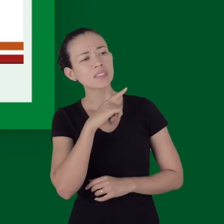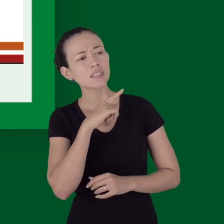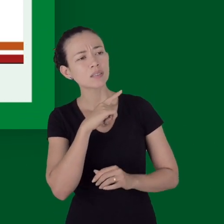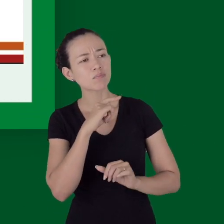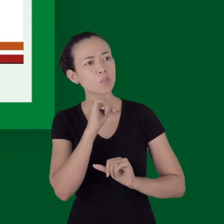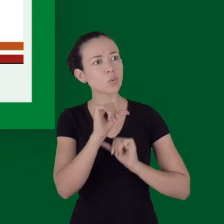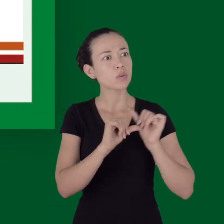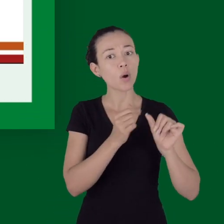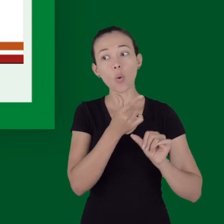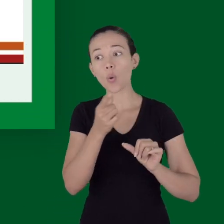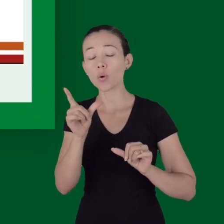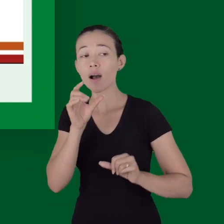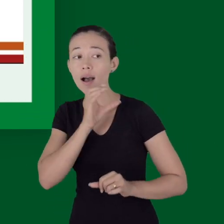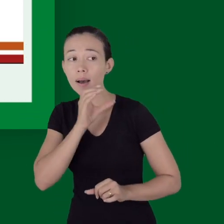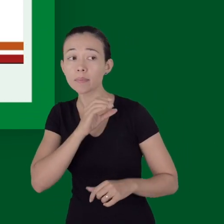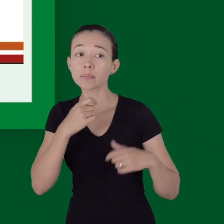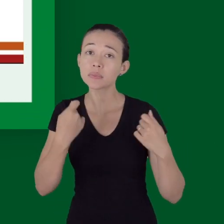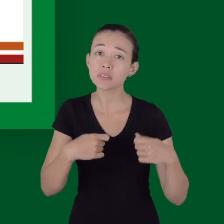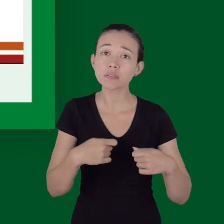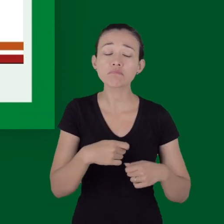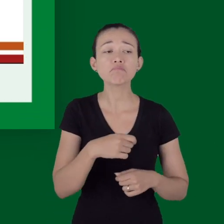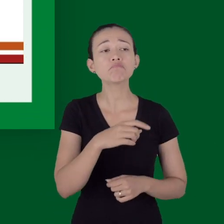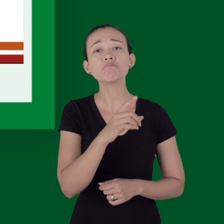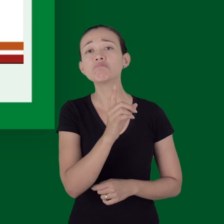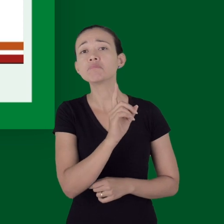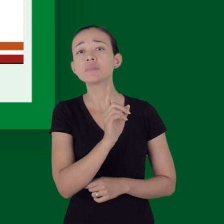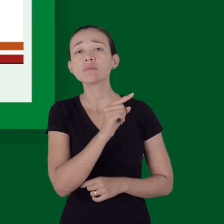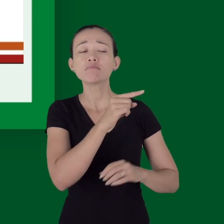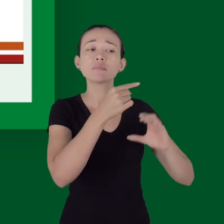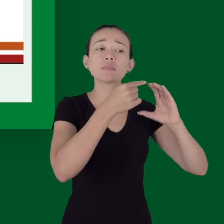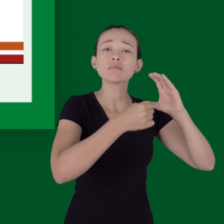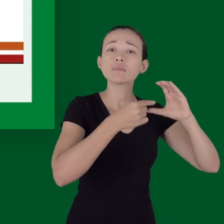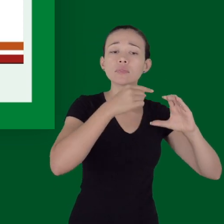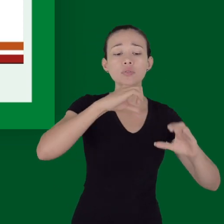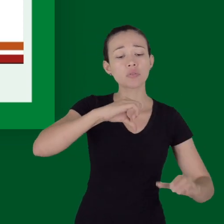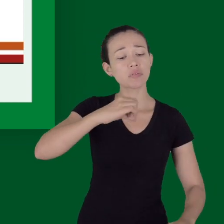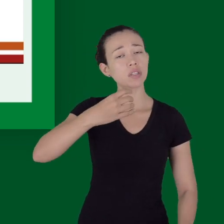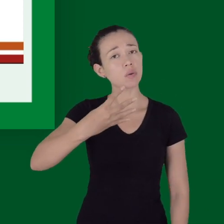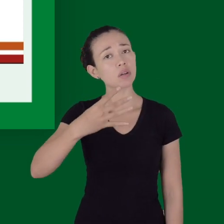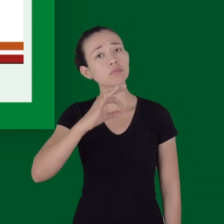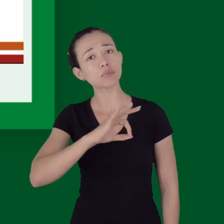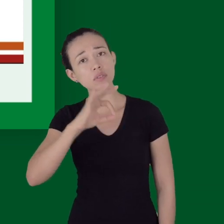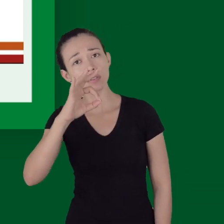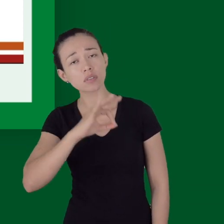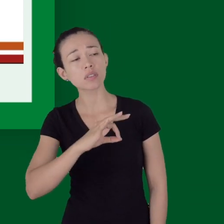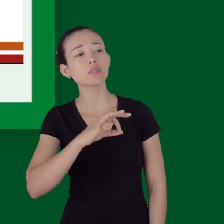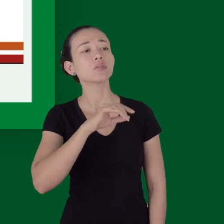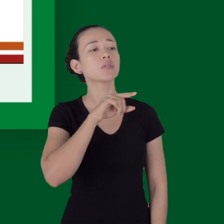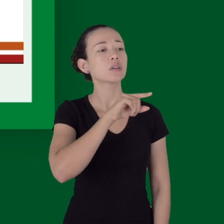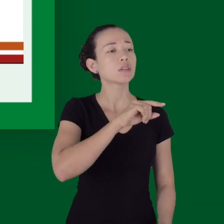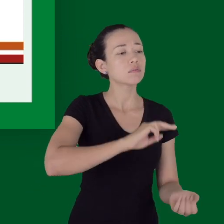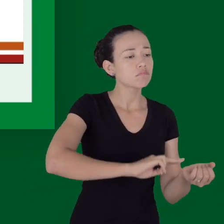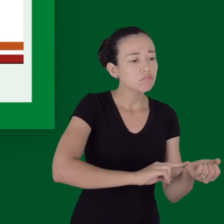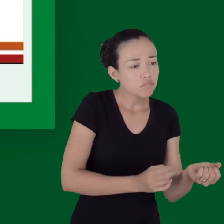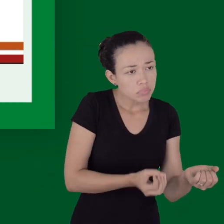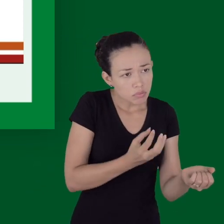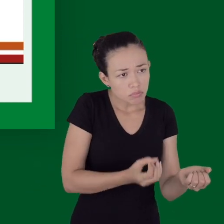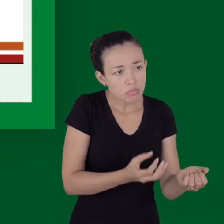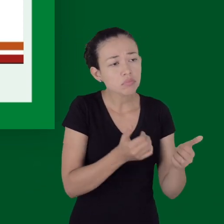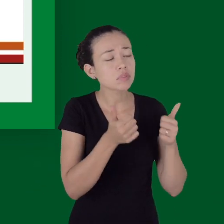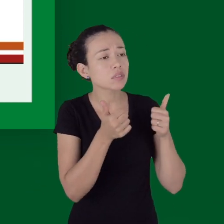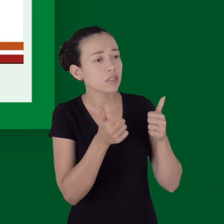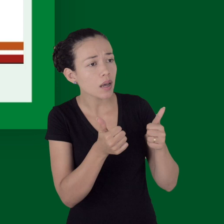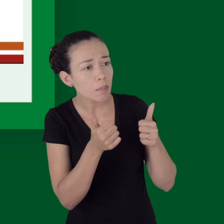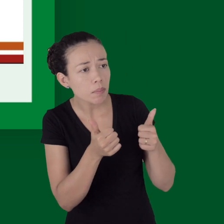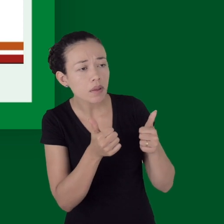ser feito? Então, em relação à saturação, não. Saturação 94, frequência respiratória está boa, dentro do previsto, a frequência cardíaca